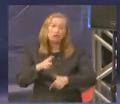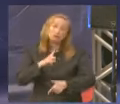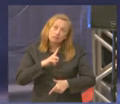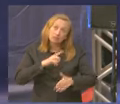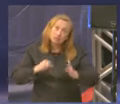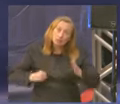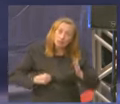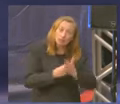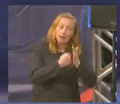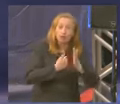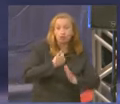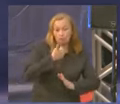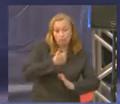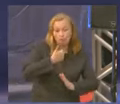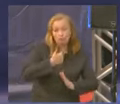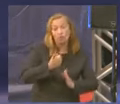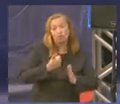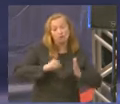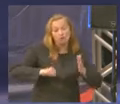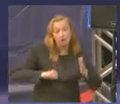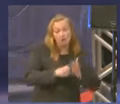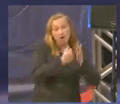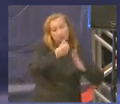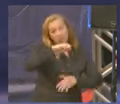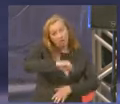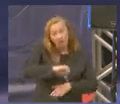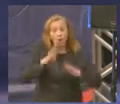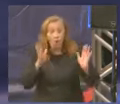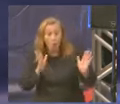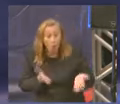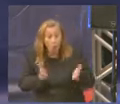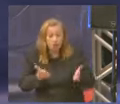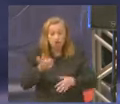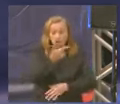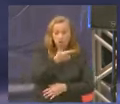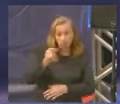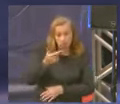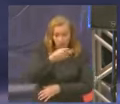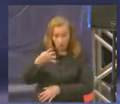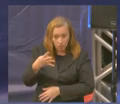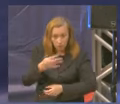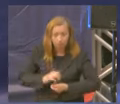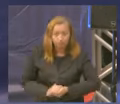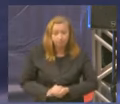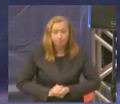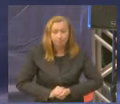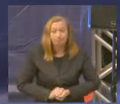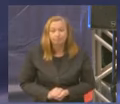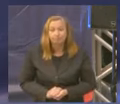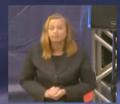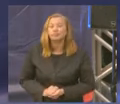e os impactos negativos hoje, em 2024.